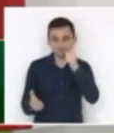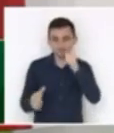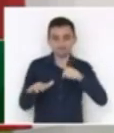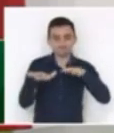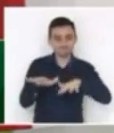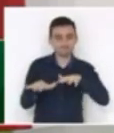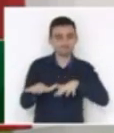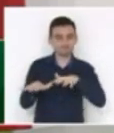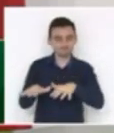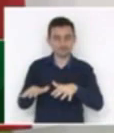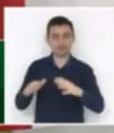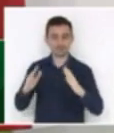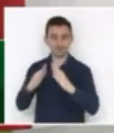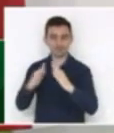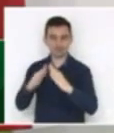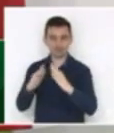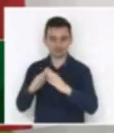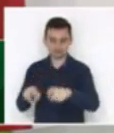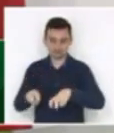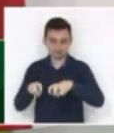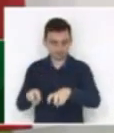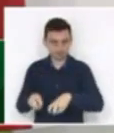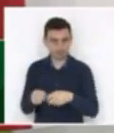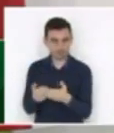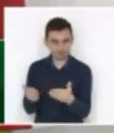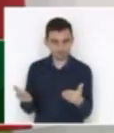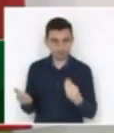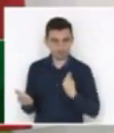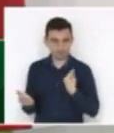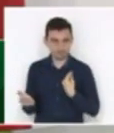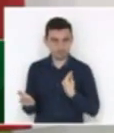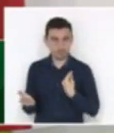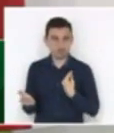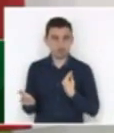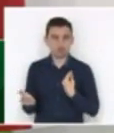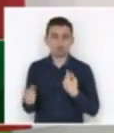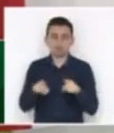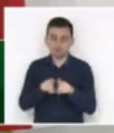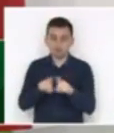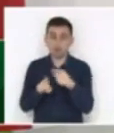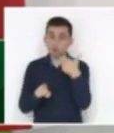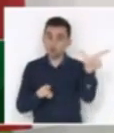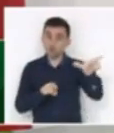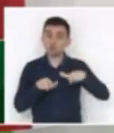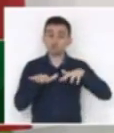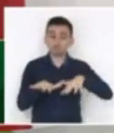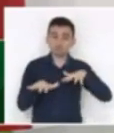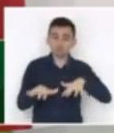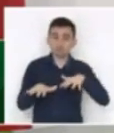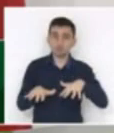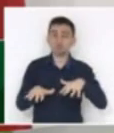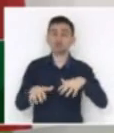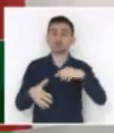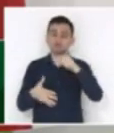mulheres camponesas e outros movimentos que pautam a violência